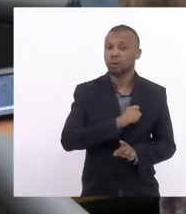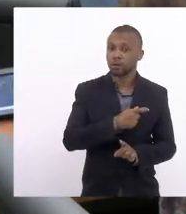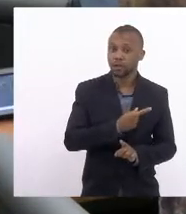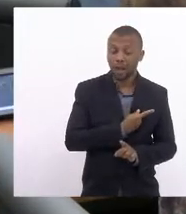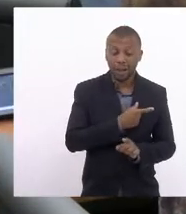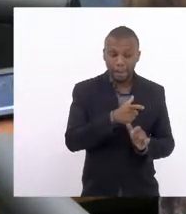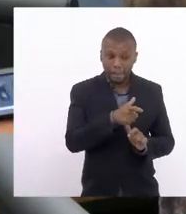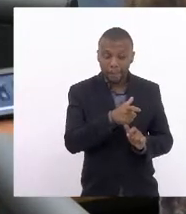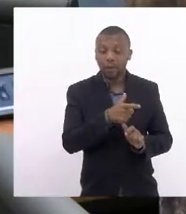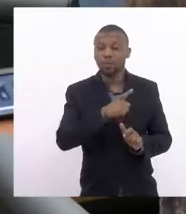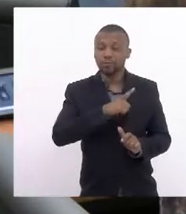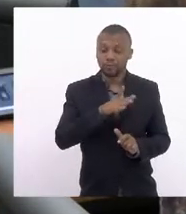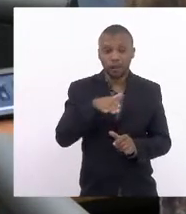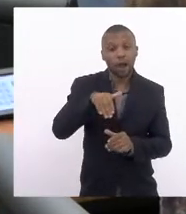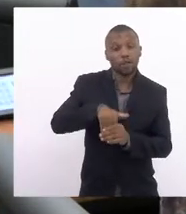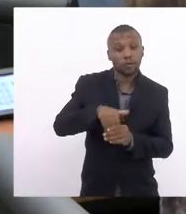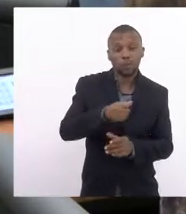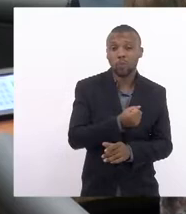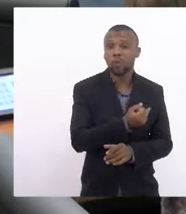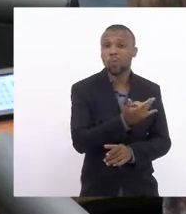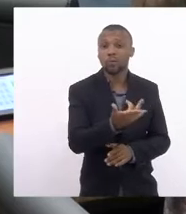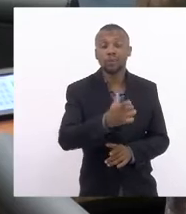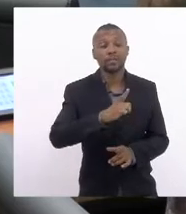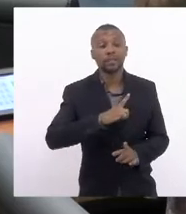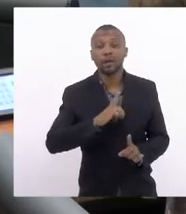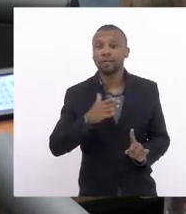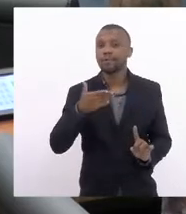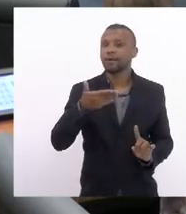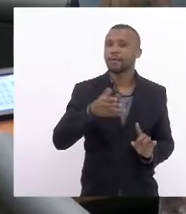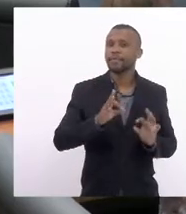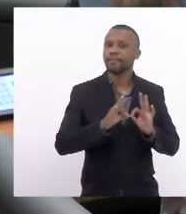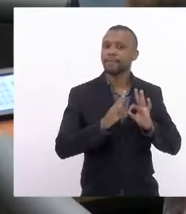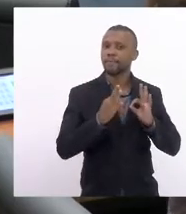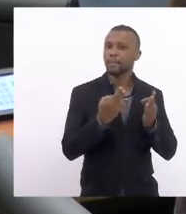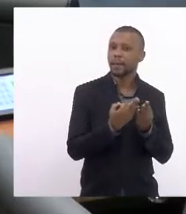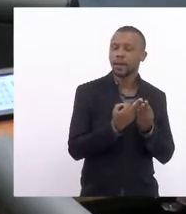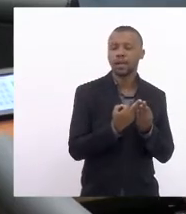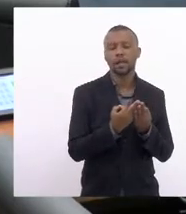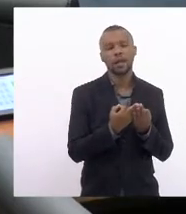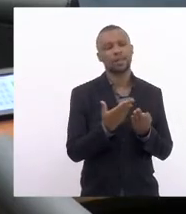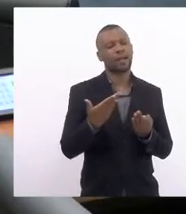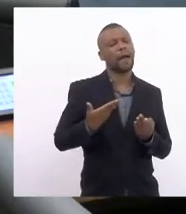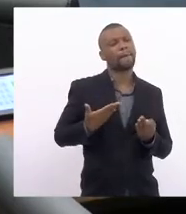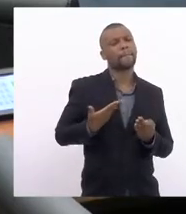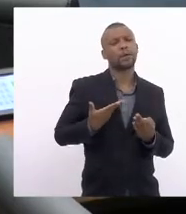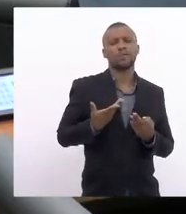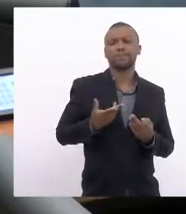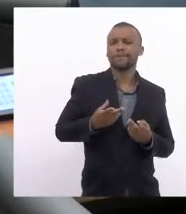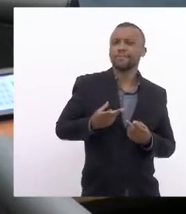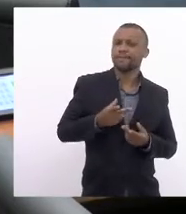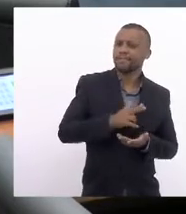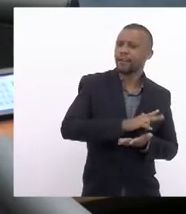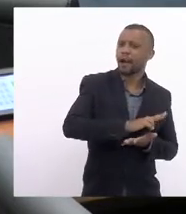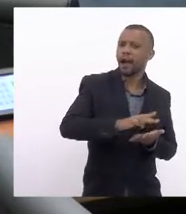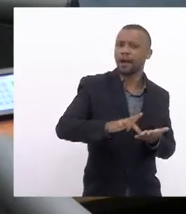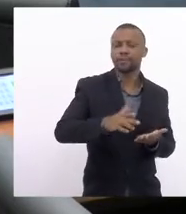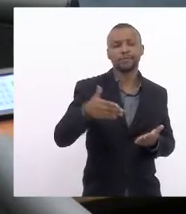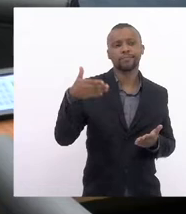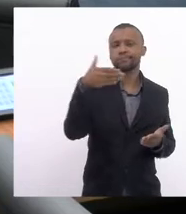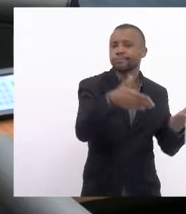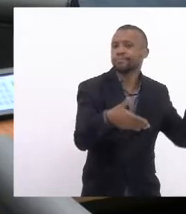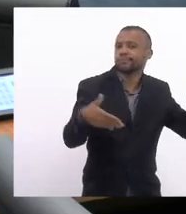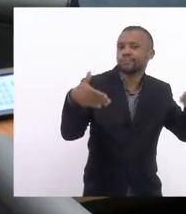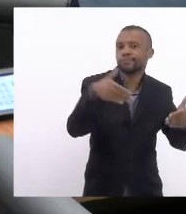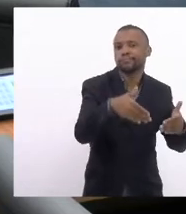na cidade de São Gonçalo. É uma cidade que eu tenho referências familiares, terra de muitos amigos, onde eu estou constantemente na cidade.